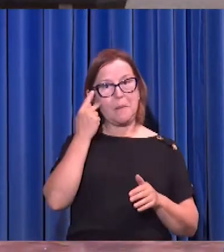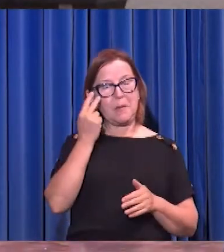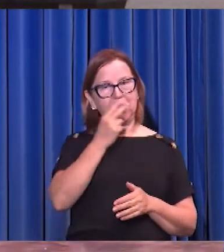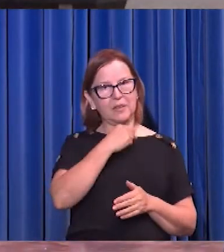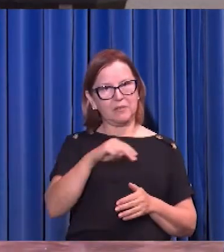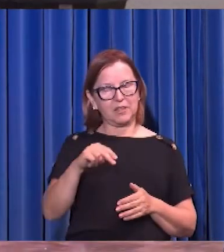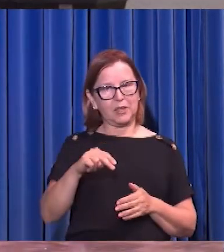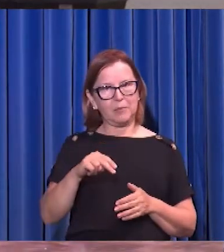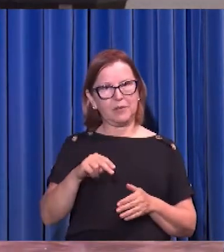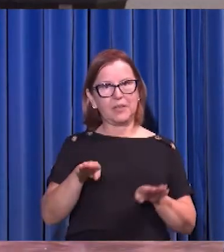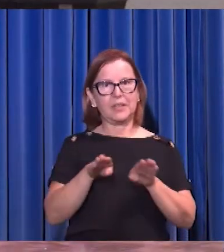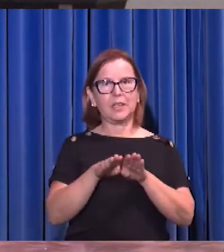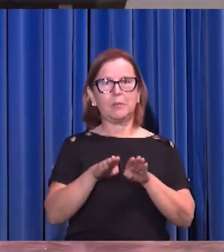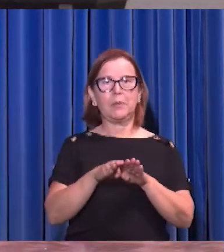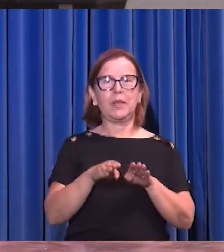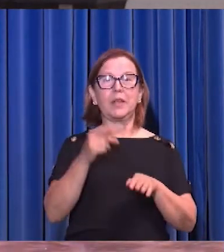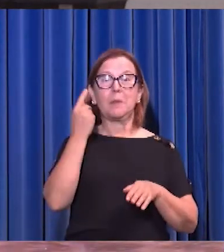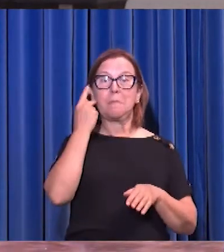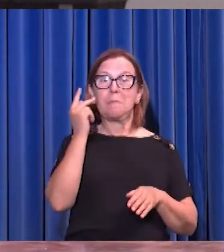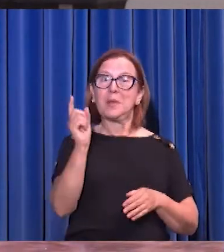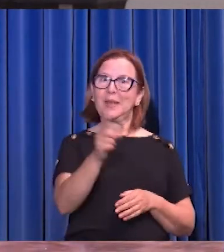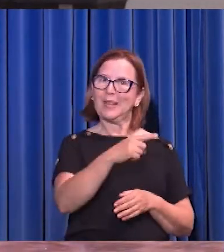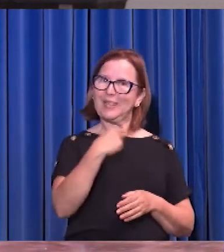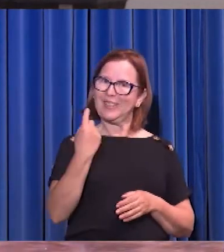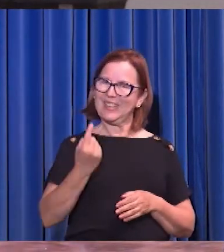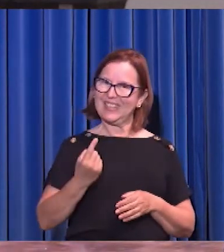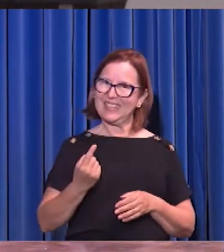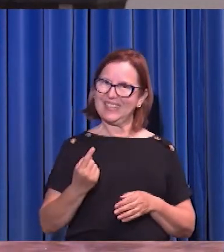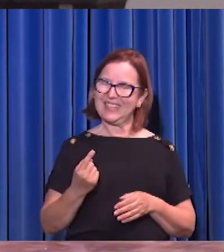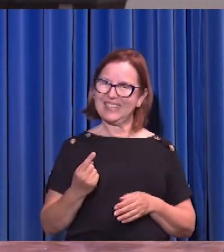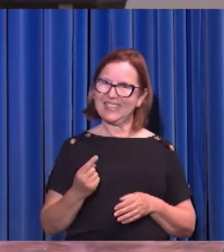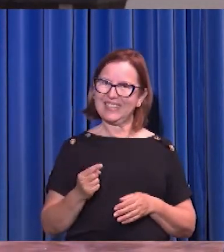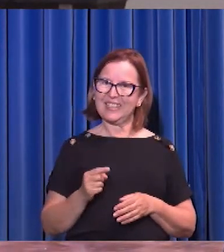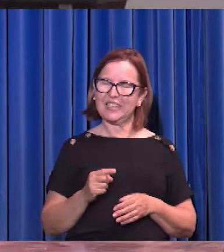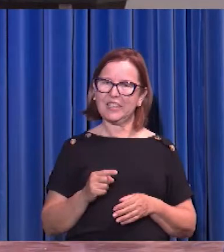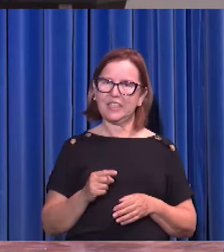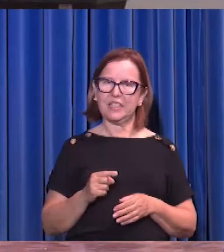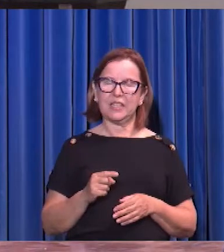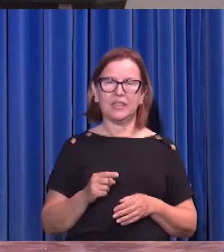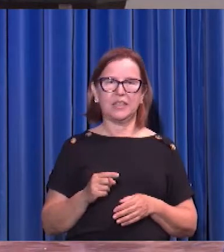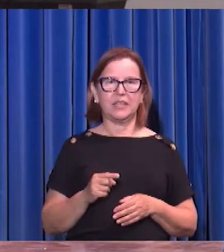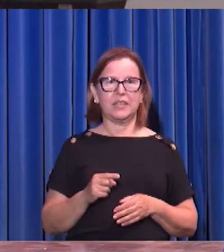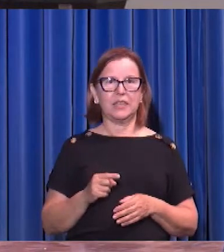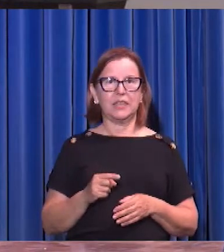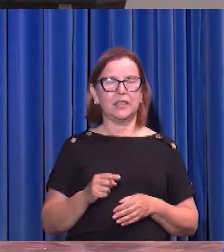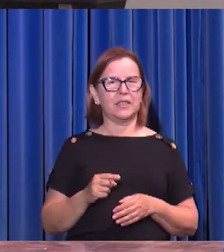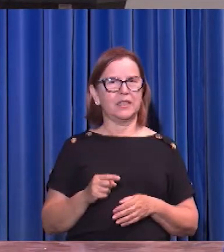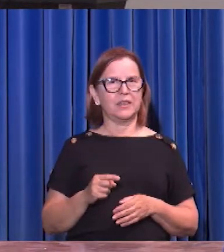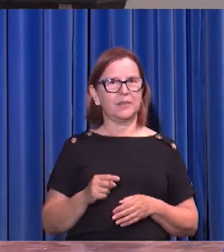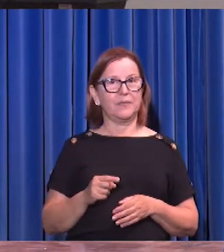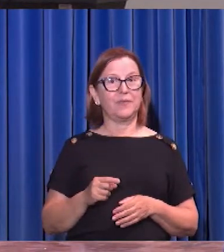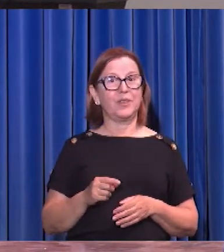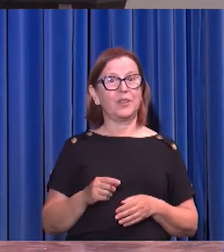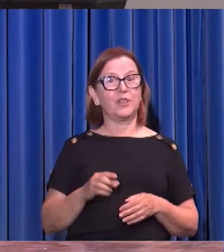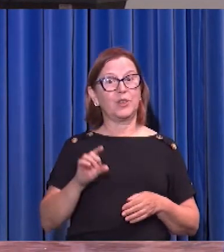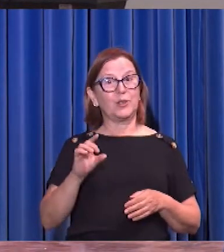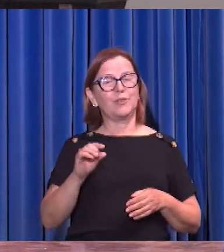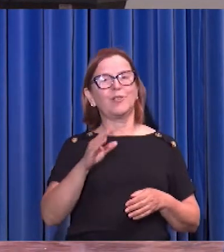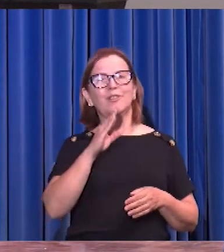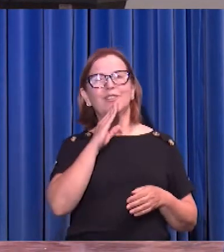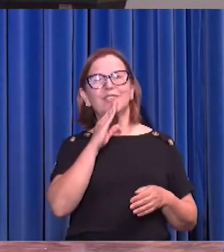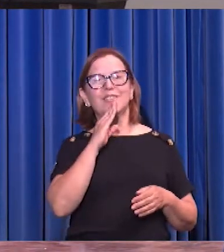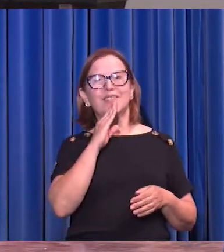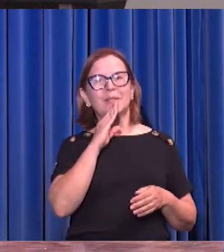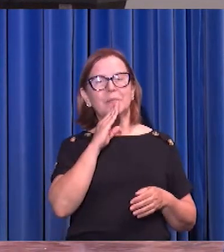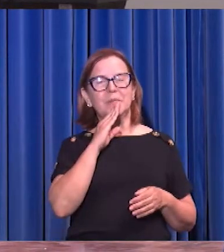para qualquer um de nós, que nenhum título ou nível de conhecimento humano é condição para se